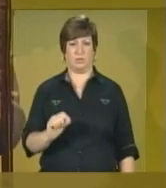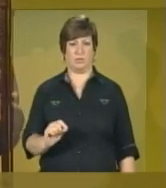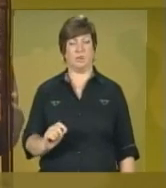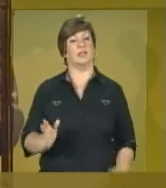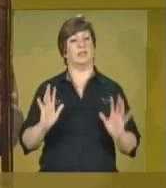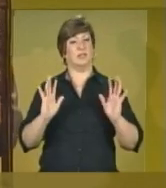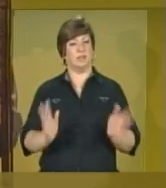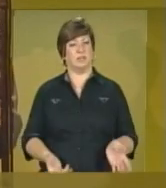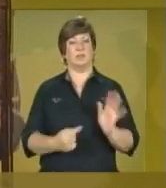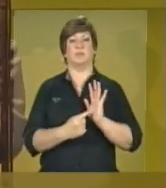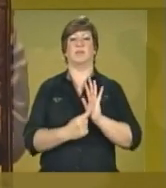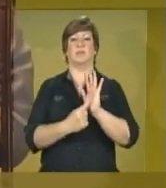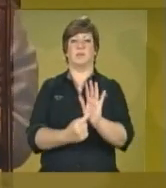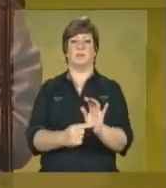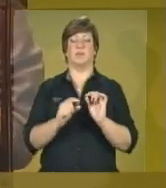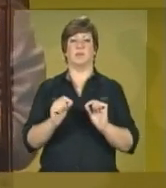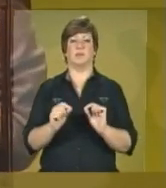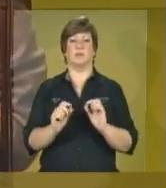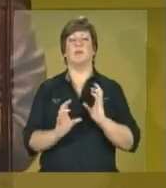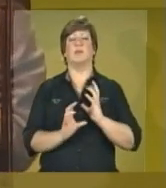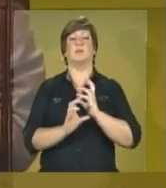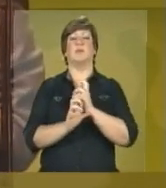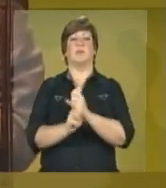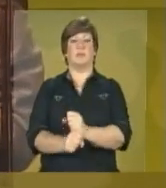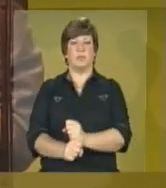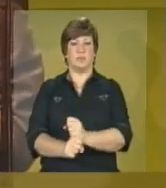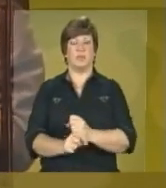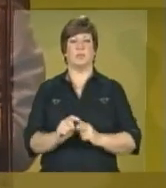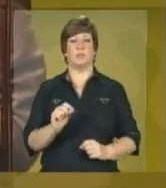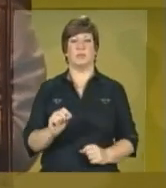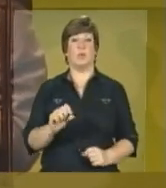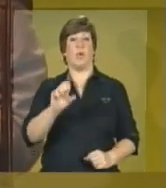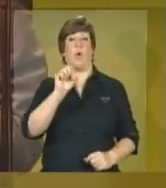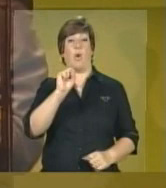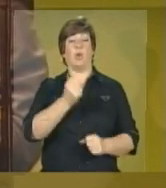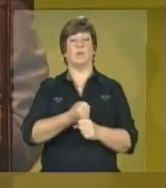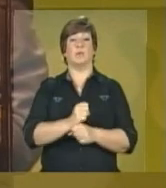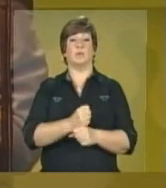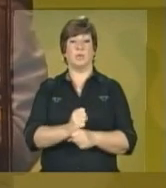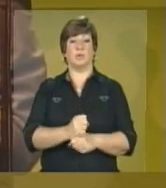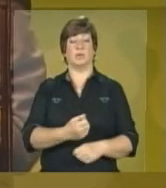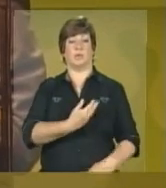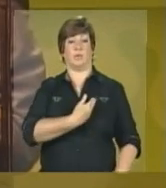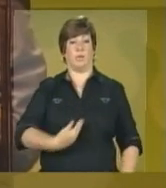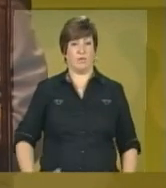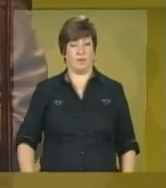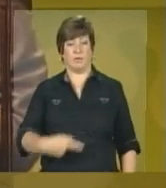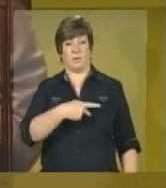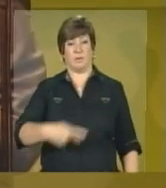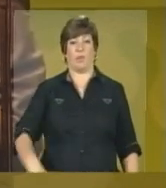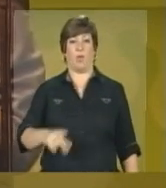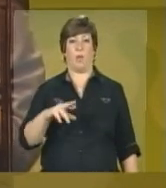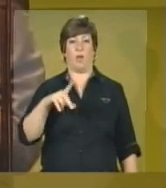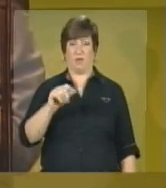demonstrado ao longo dos 8 anos do governo do presidente Lula